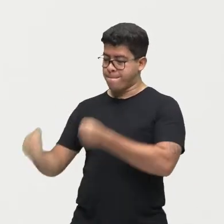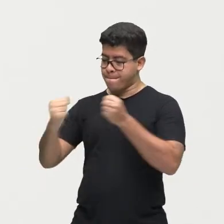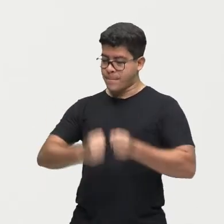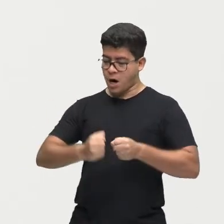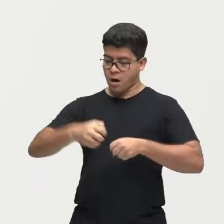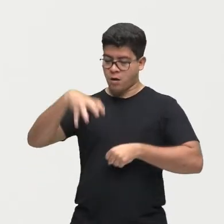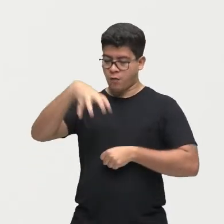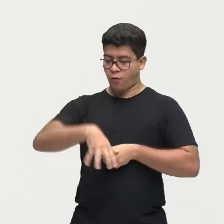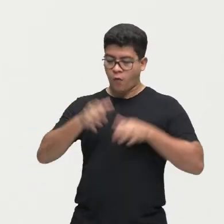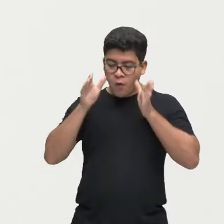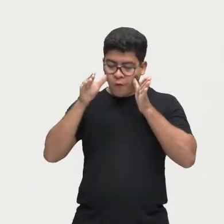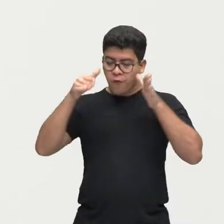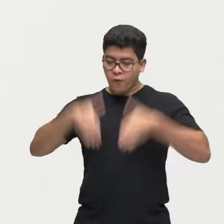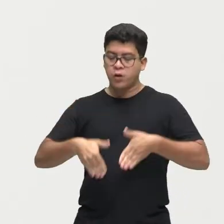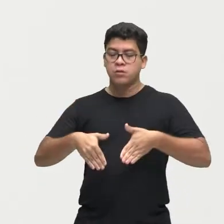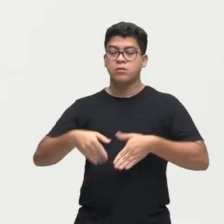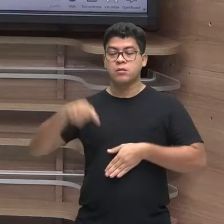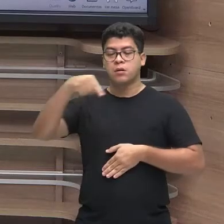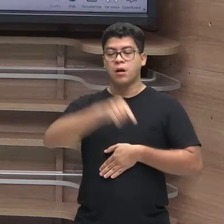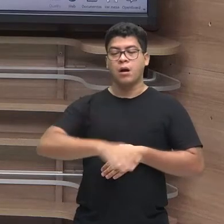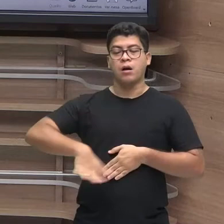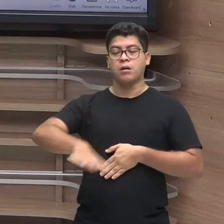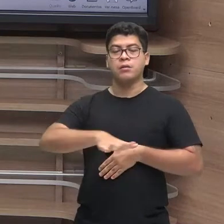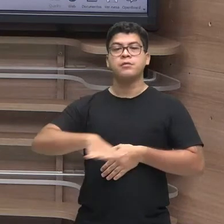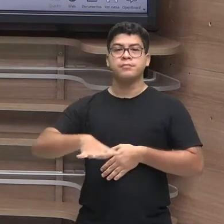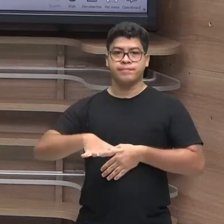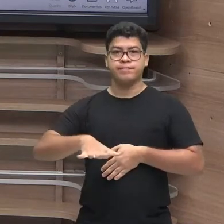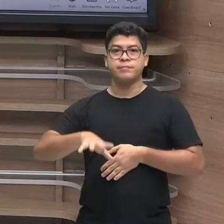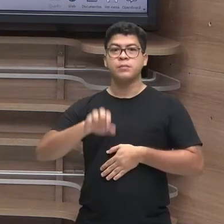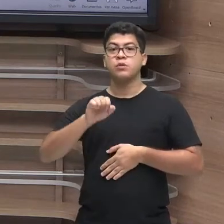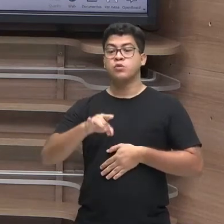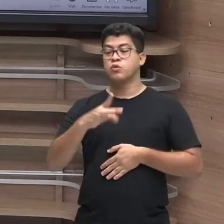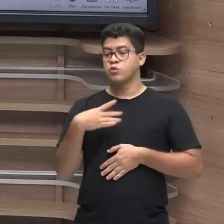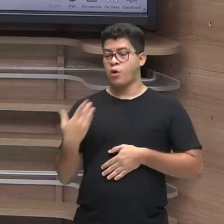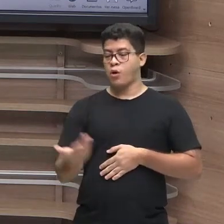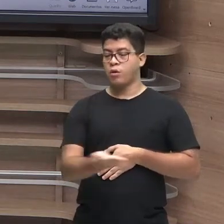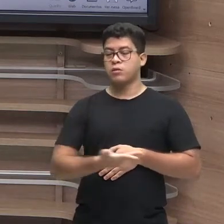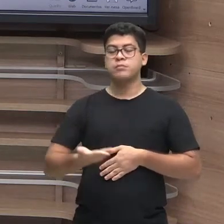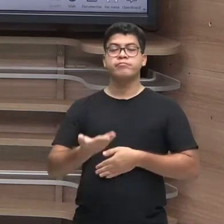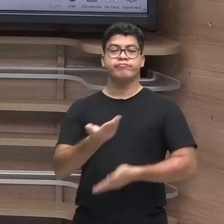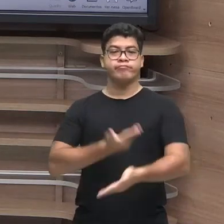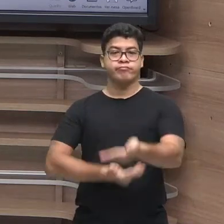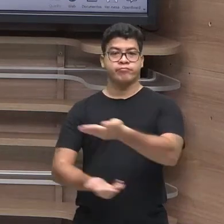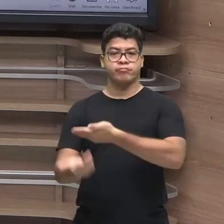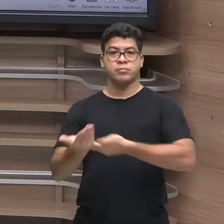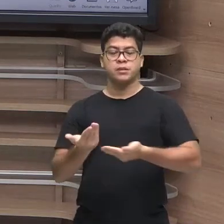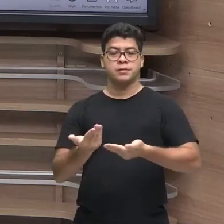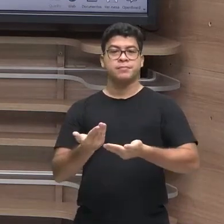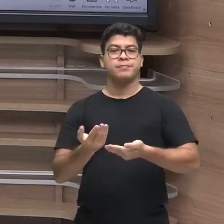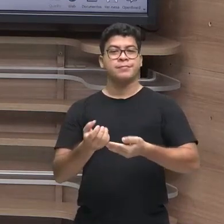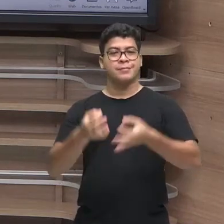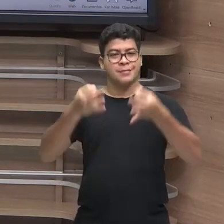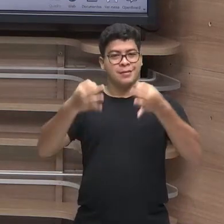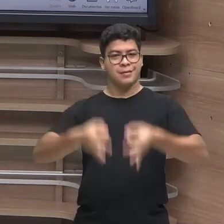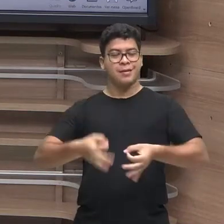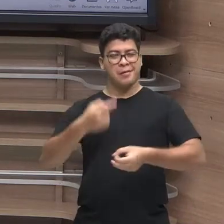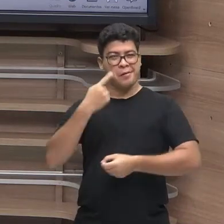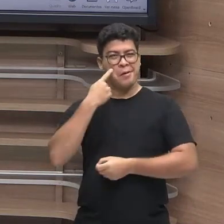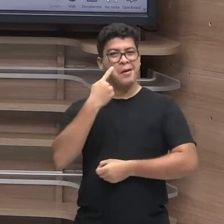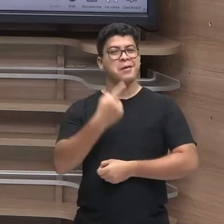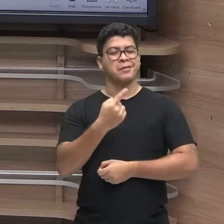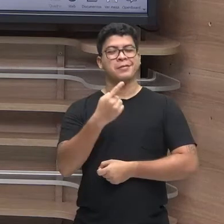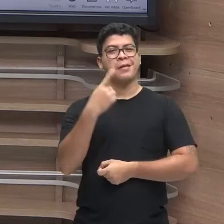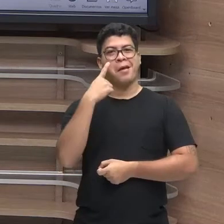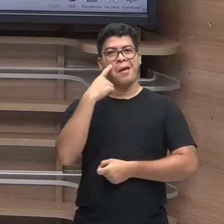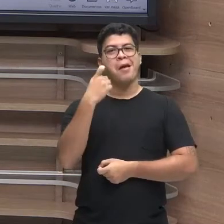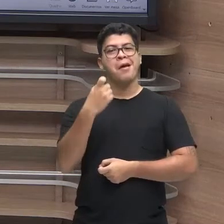é minha colônia, só pode comercializar comigo, com a minha metrópole e não com as demais. Tá certo?